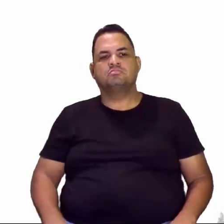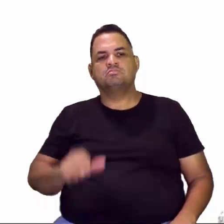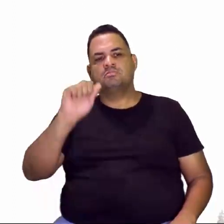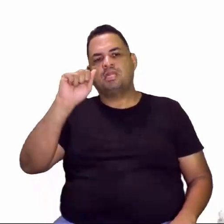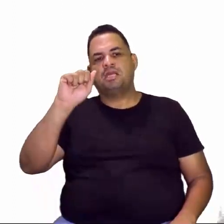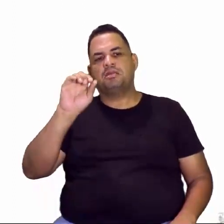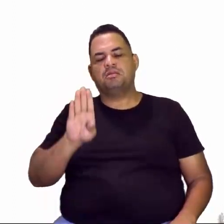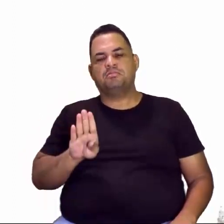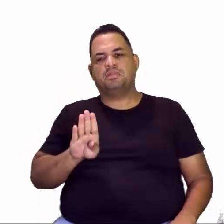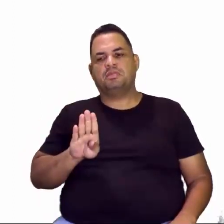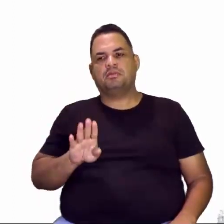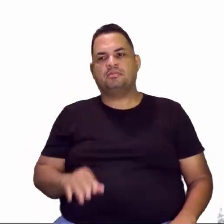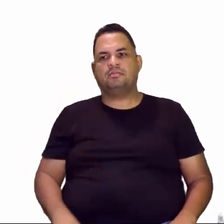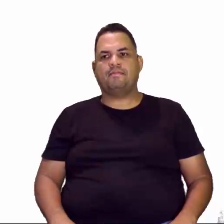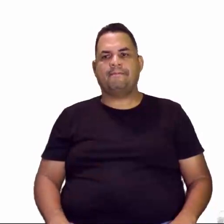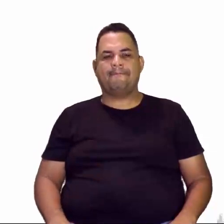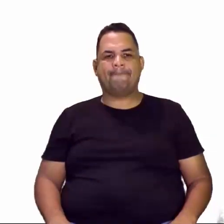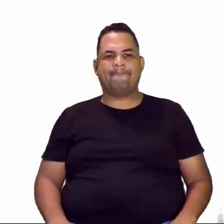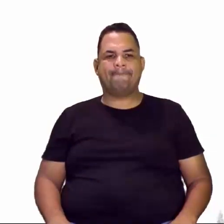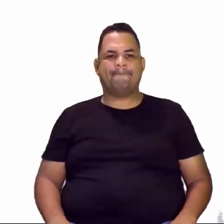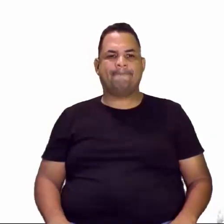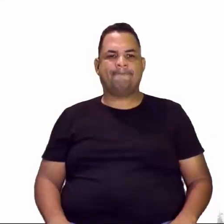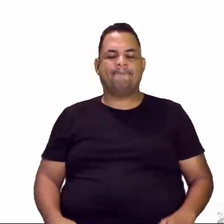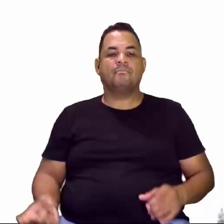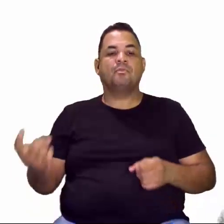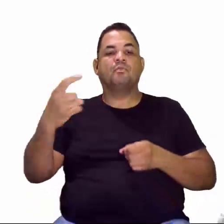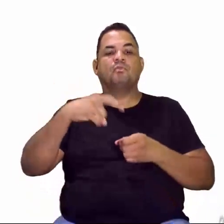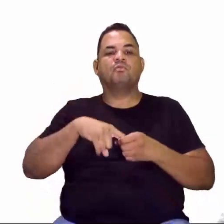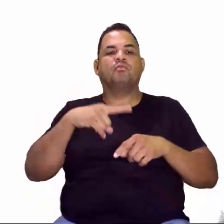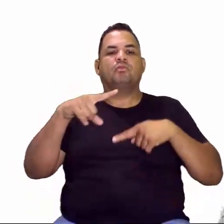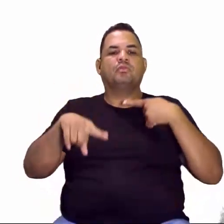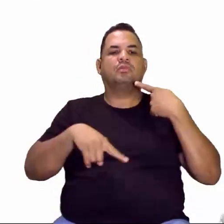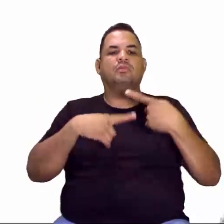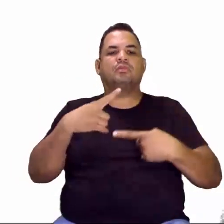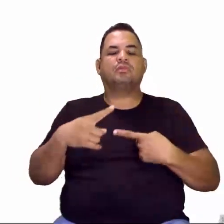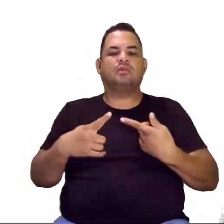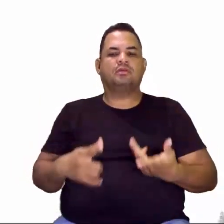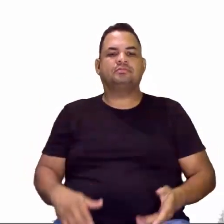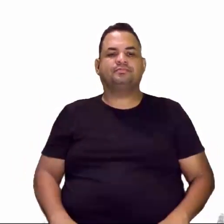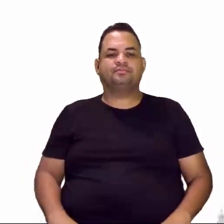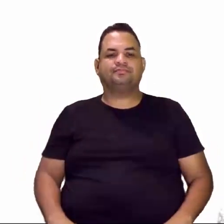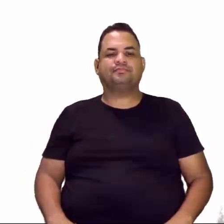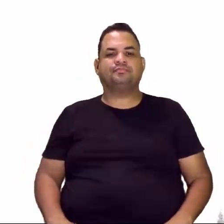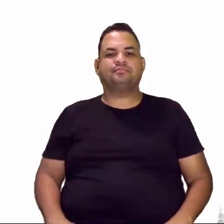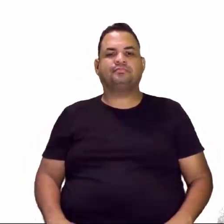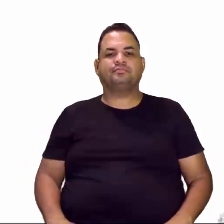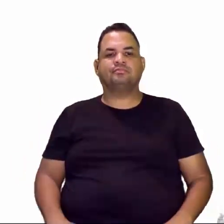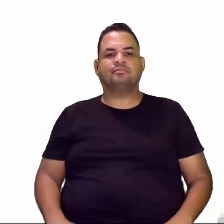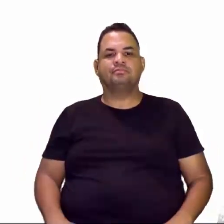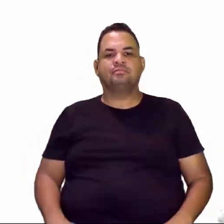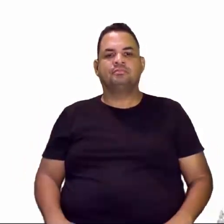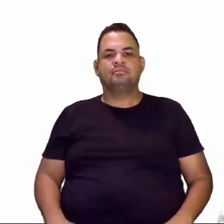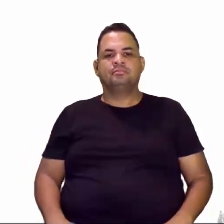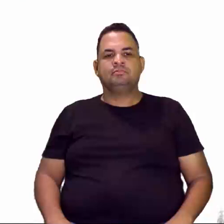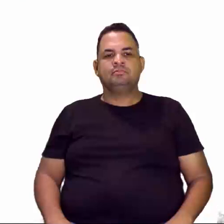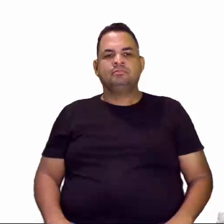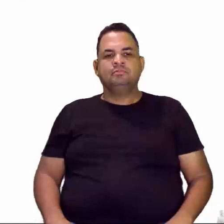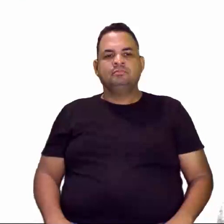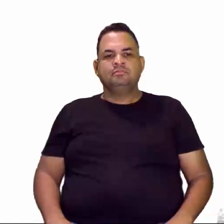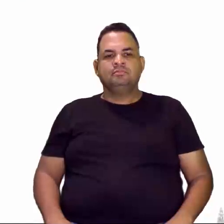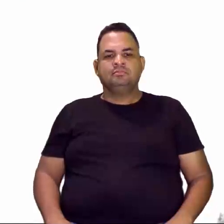letra A e a letra B. Vamos voltar. Depois do iodeto de potássio, quem mais ele falou que está